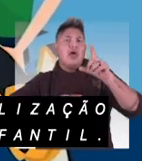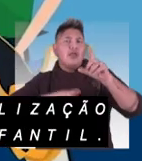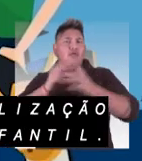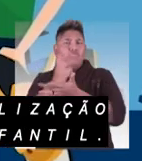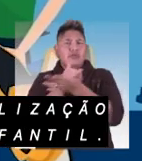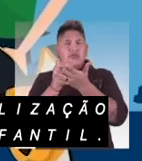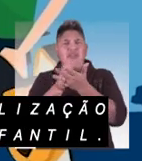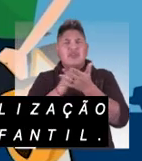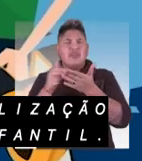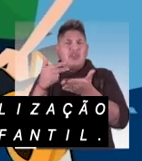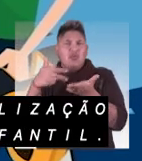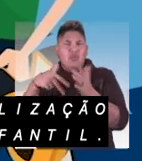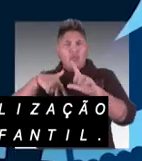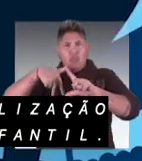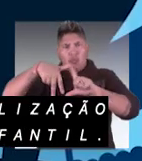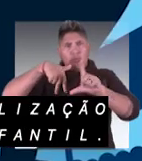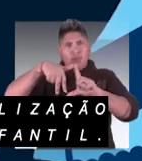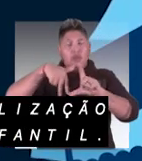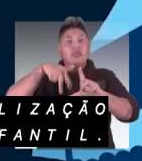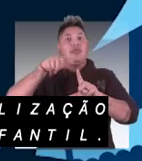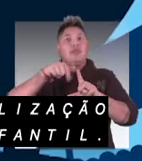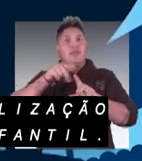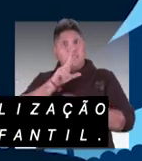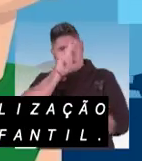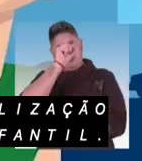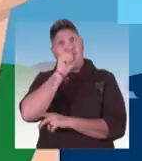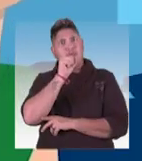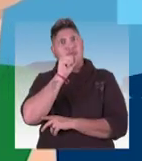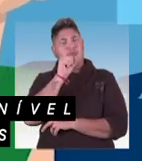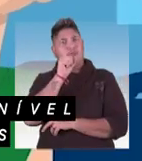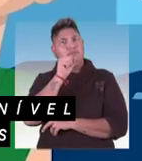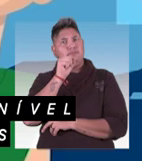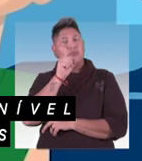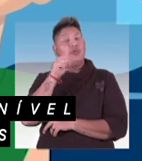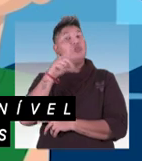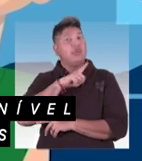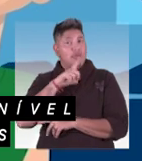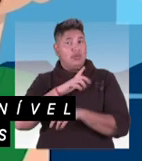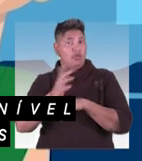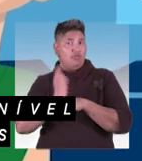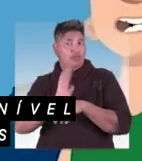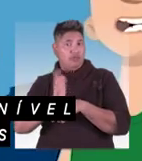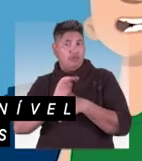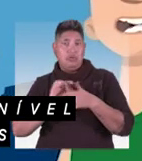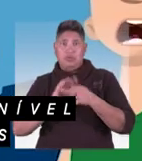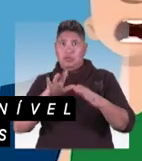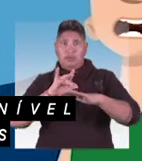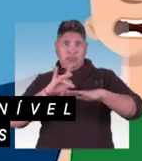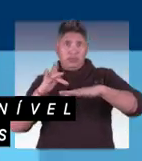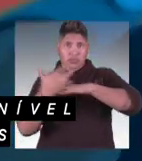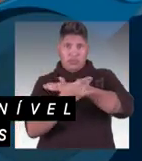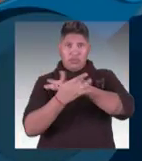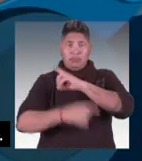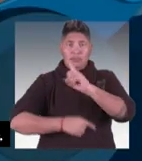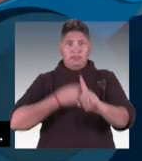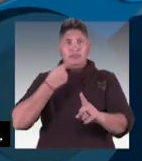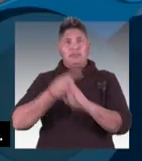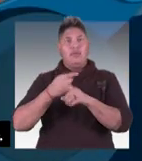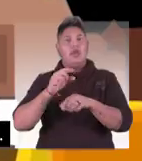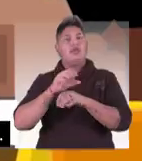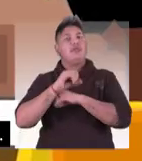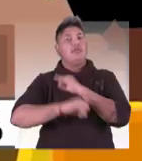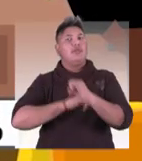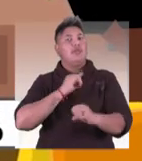que reforçou a mobilização contra a exploração infantil. O vídeo está disponível nas redes sociais e no site